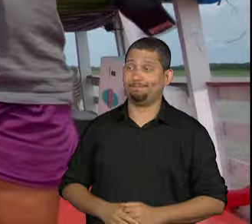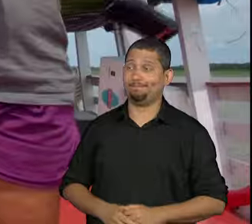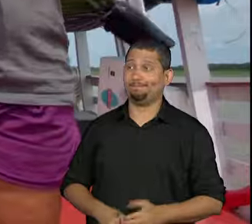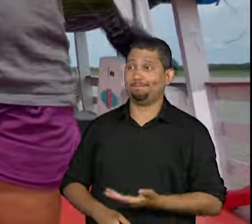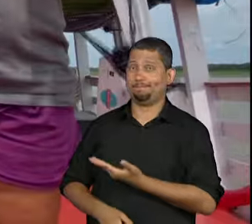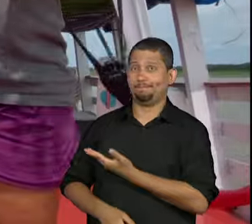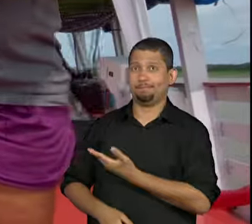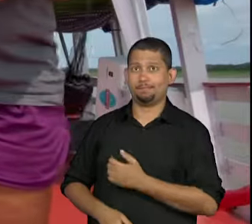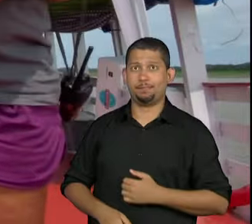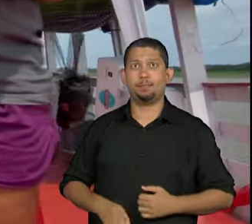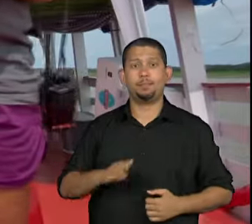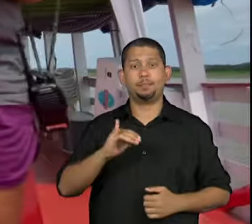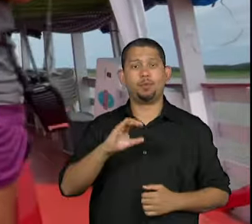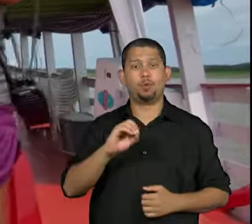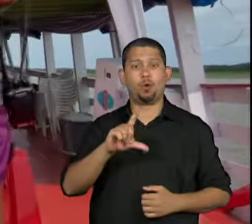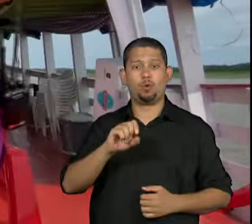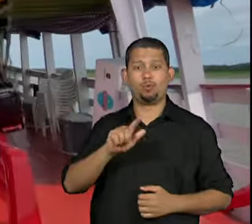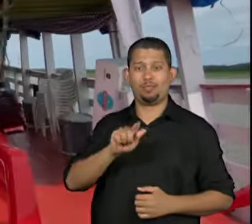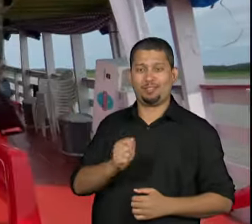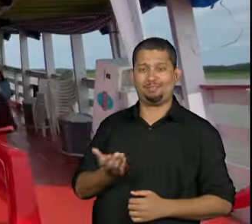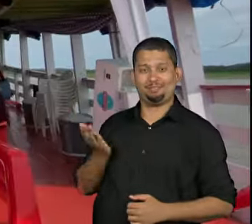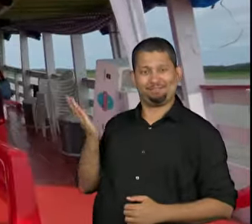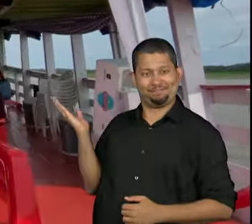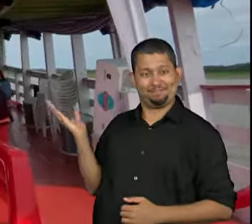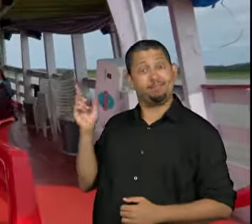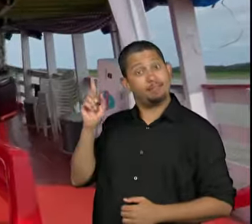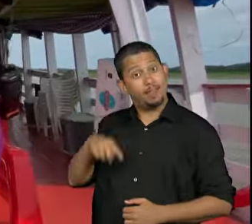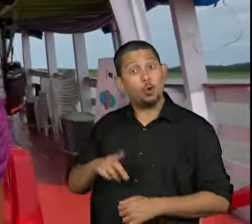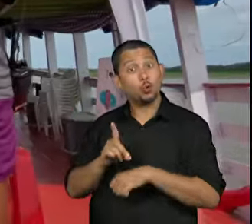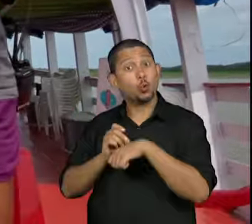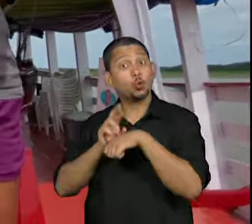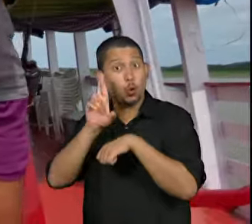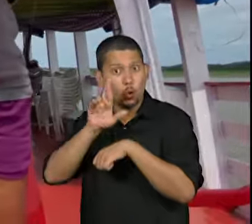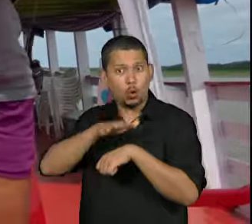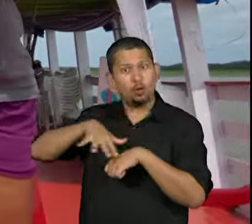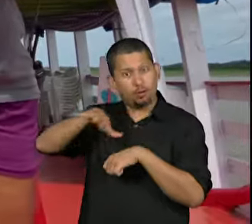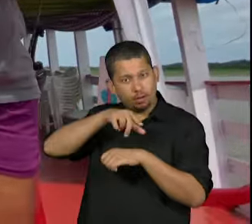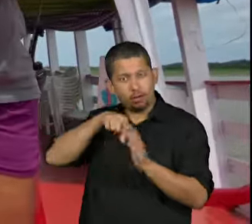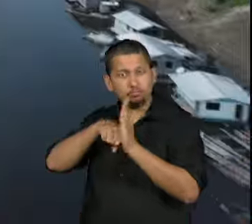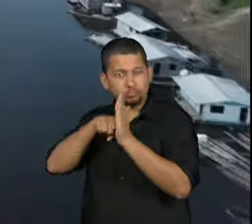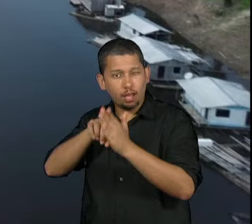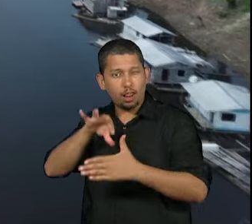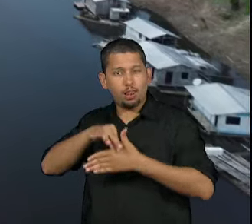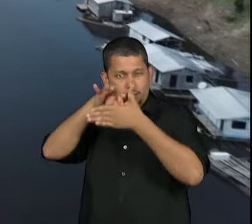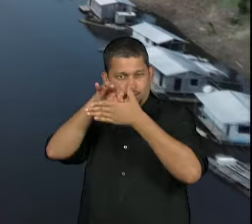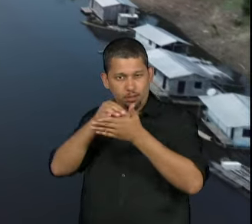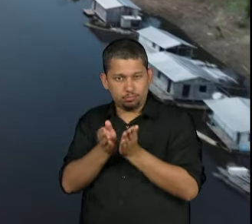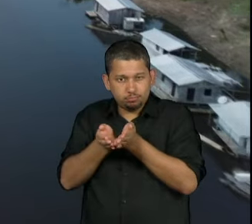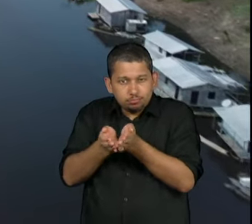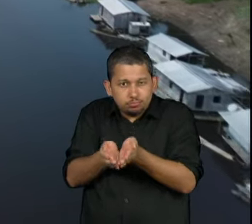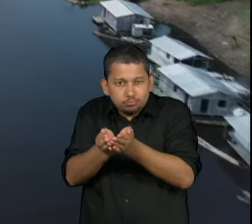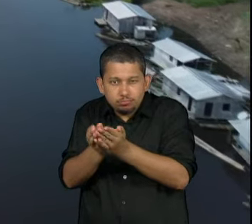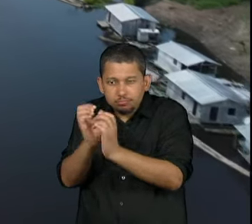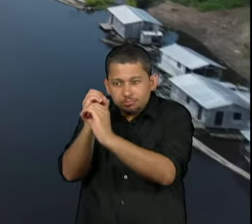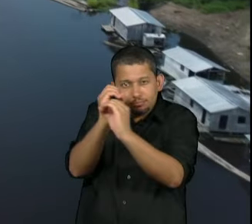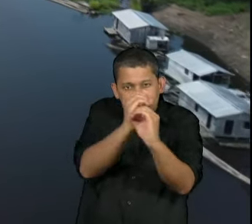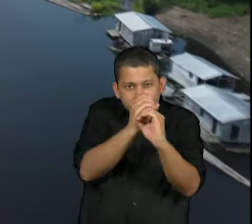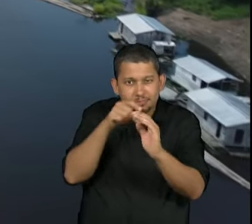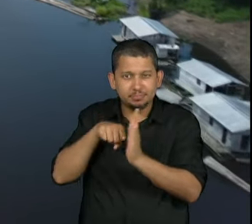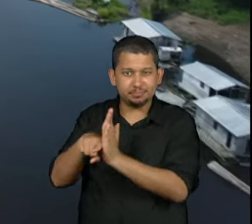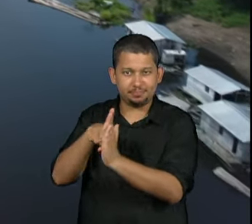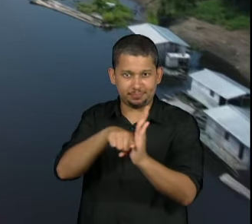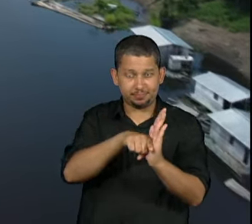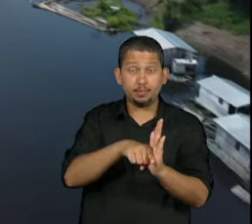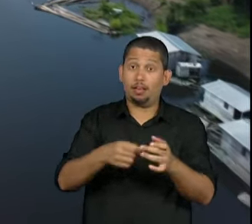A bióloga Sani Brum é doutora em ecologia e líder científica da expedição. Ela explica que outras formas de interação